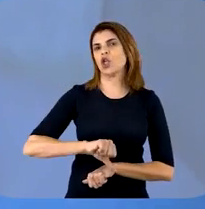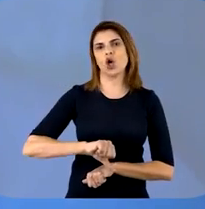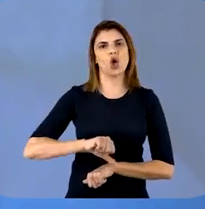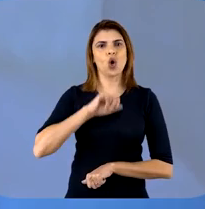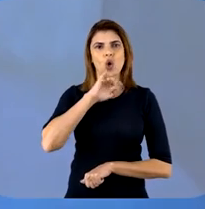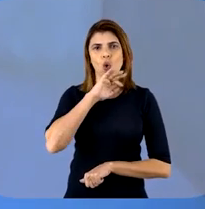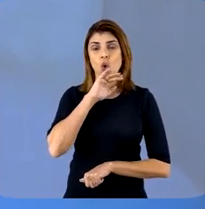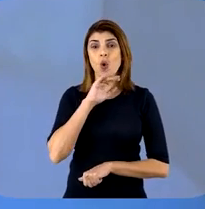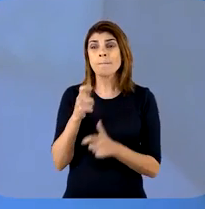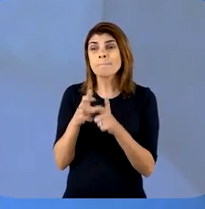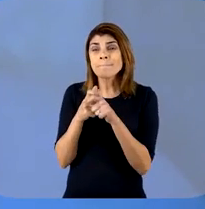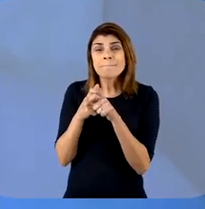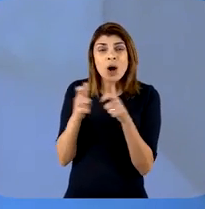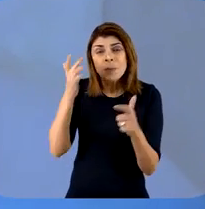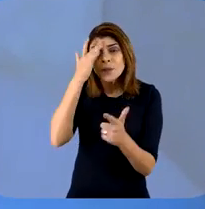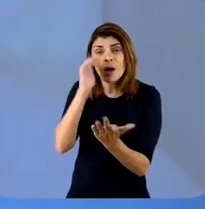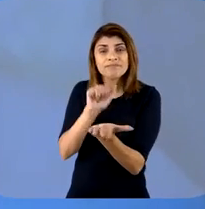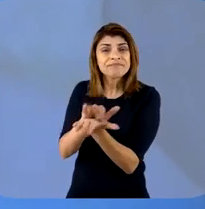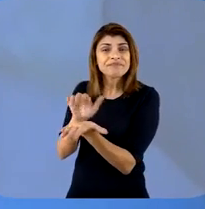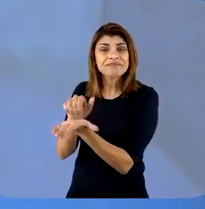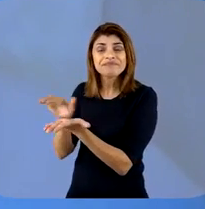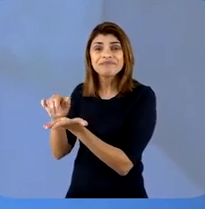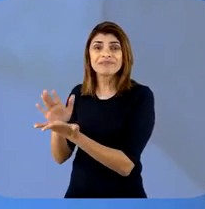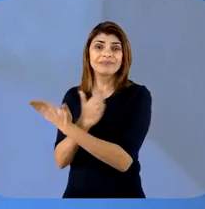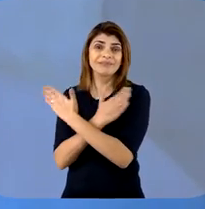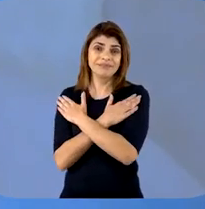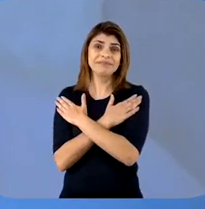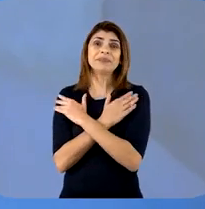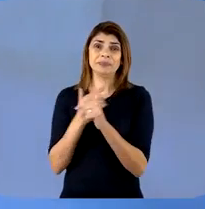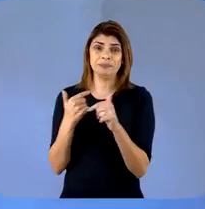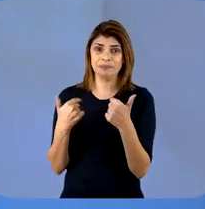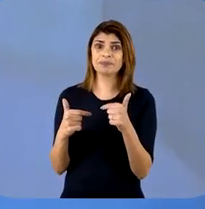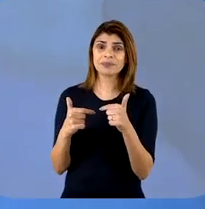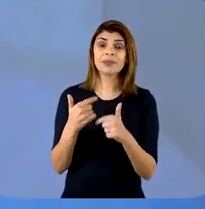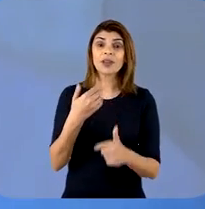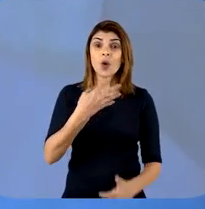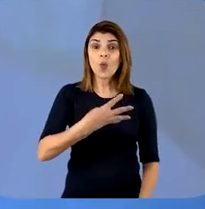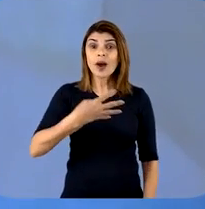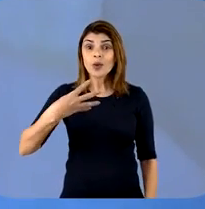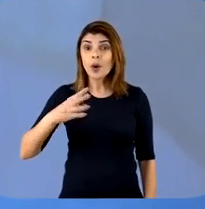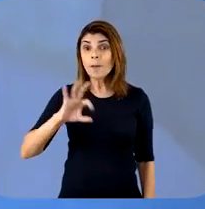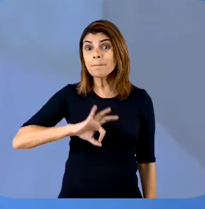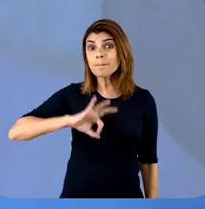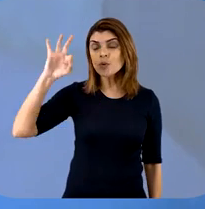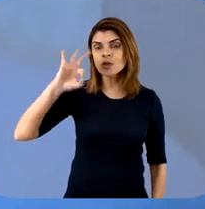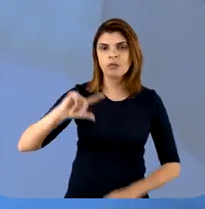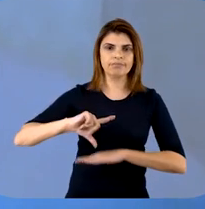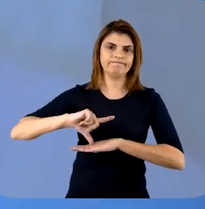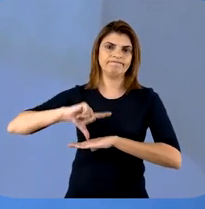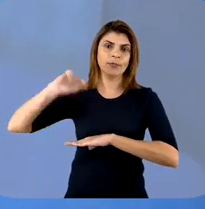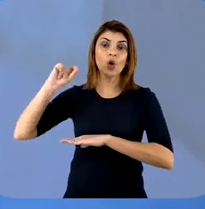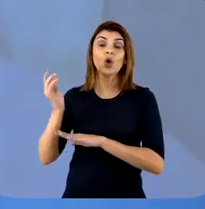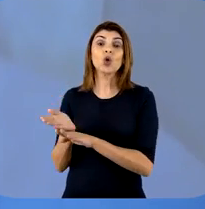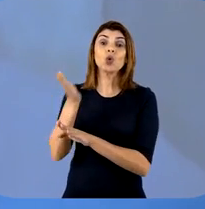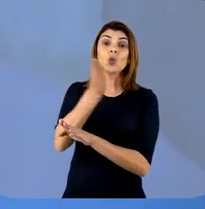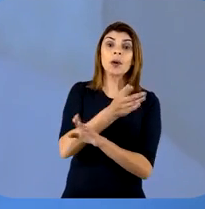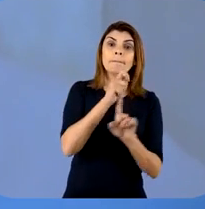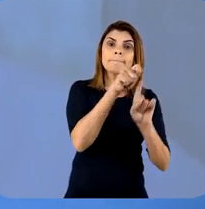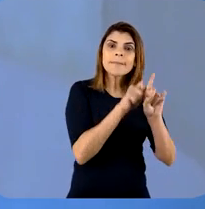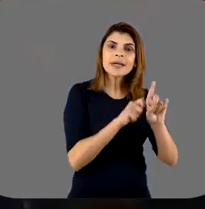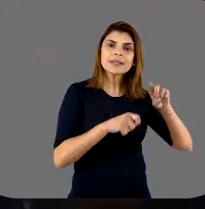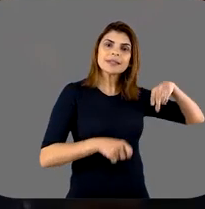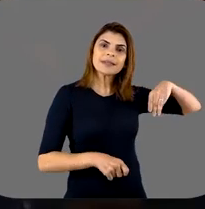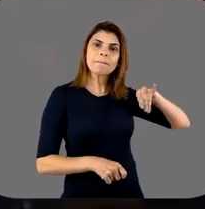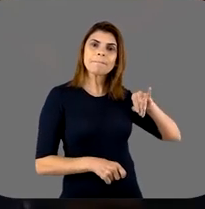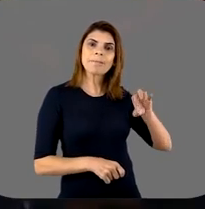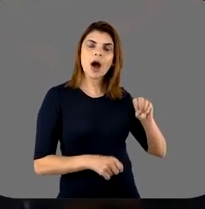né? A taxa de desemprego está 44% mais alta hoje do que estava em maio deste